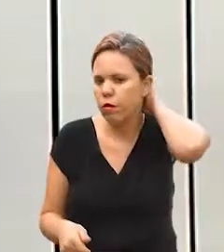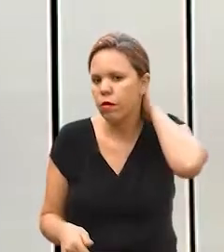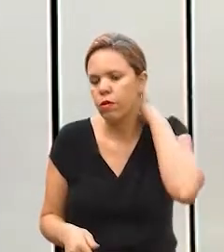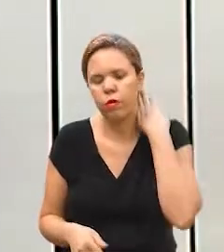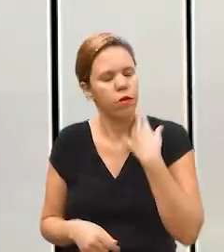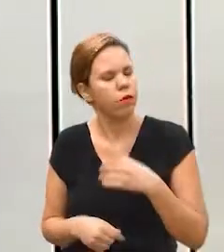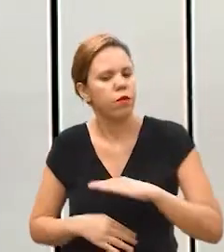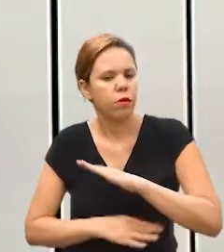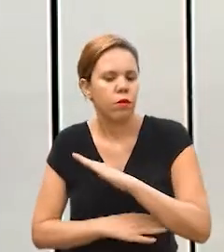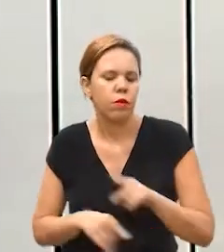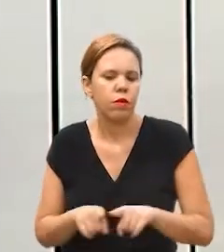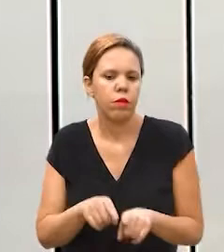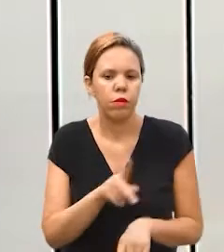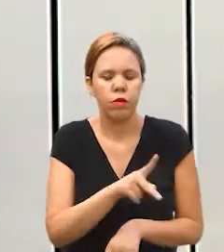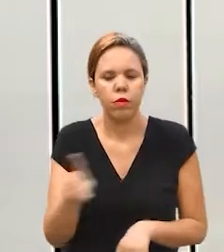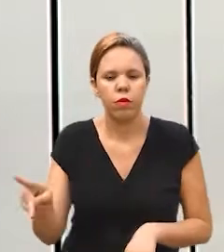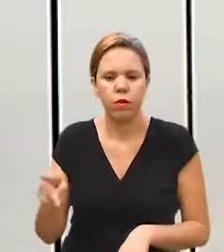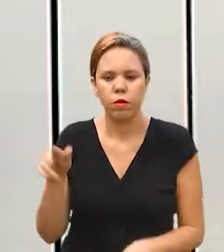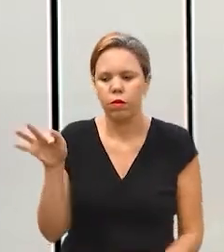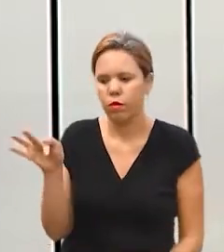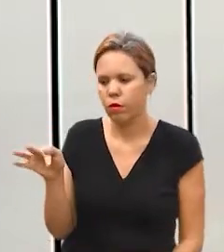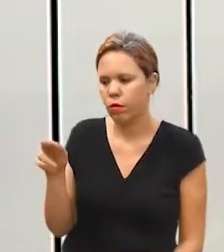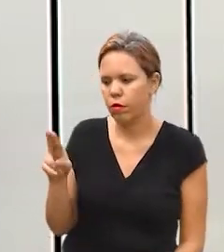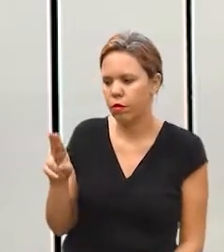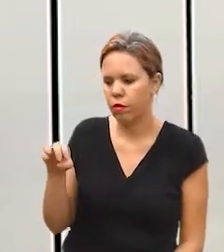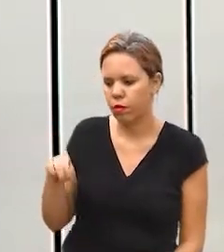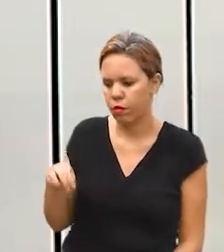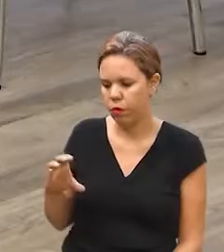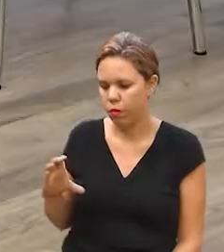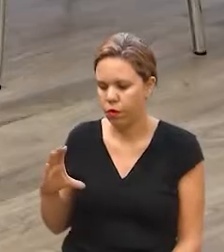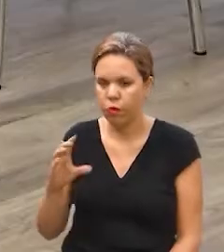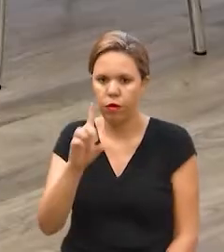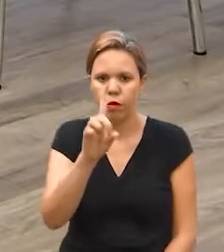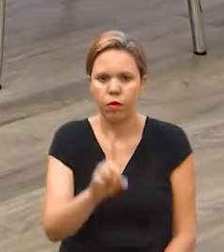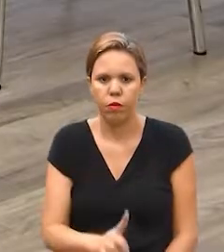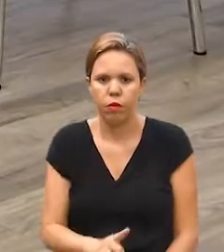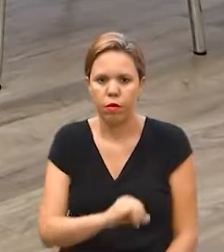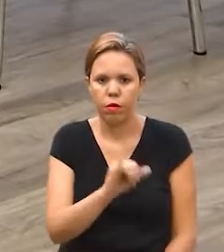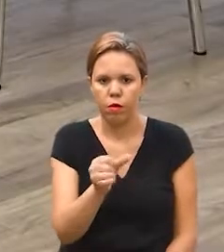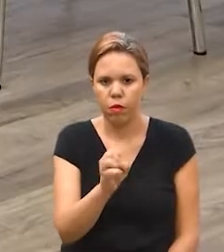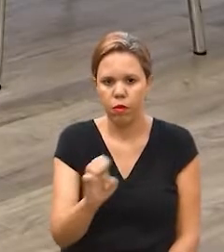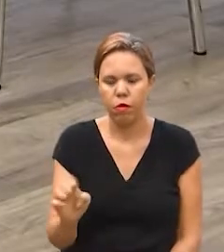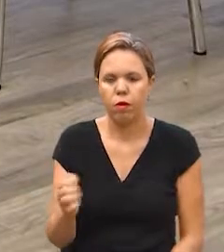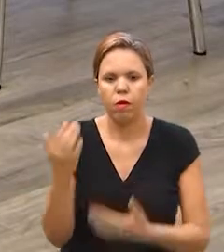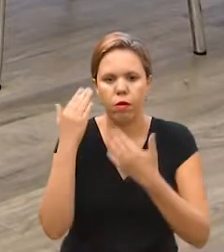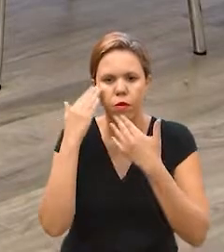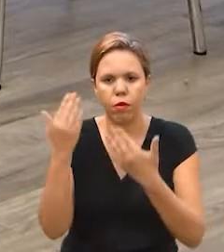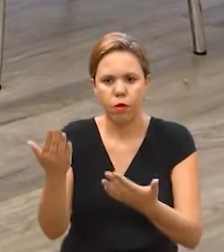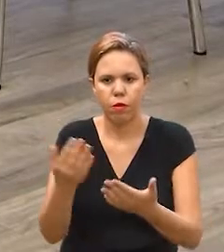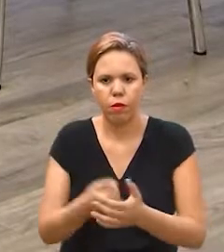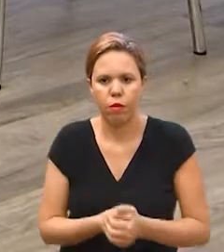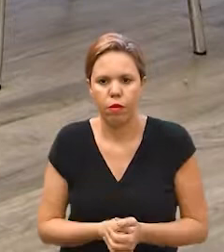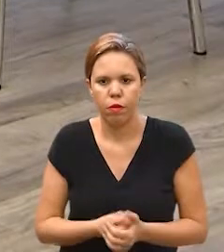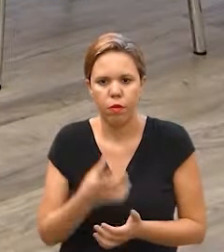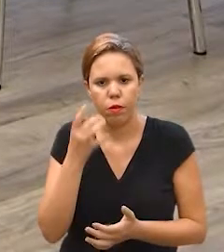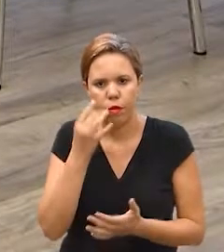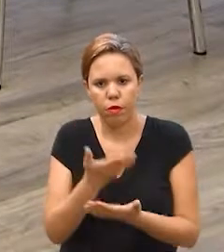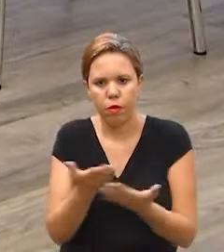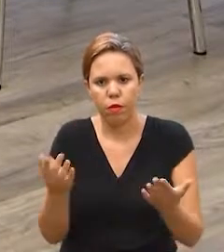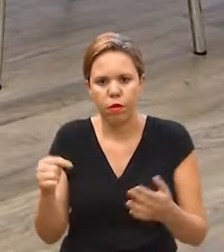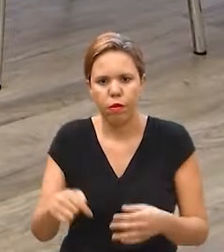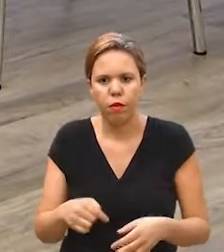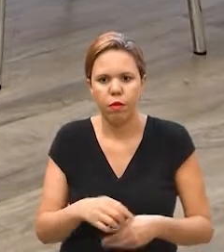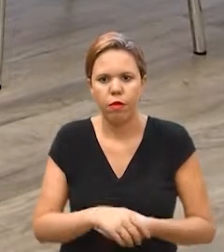e o presidente da FUMEC, diretor, José Batista. Eu queria desde já agradecer a presença de todos vocês